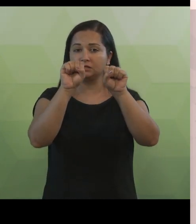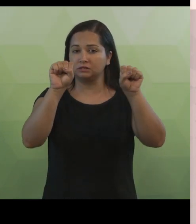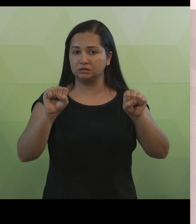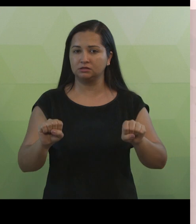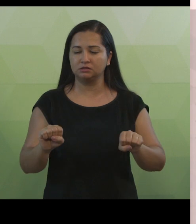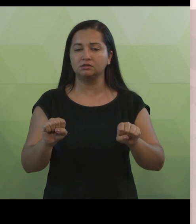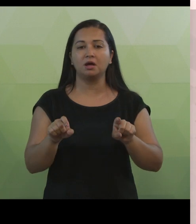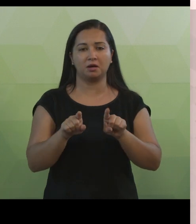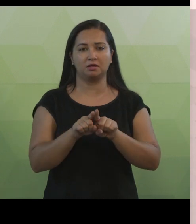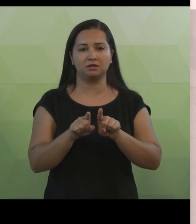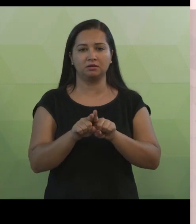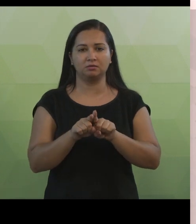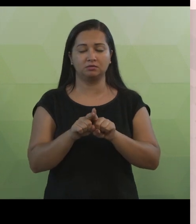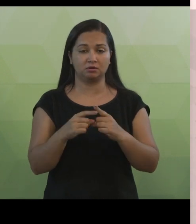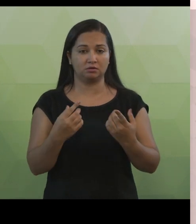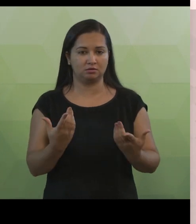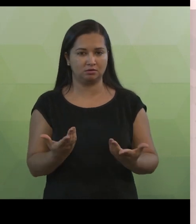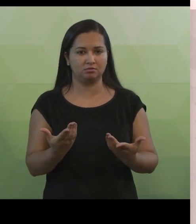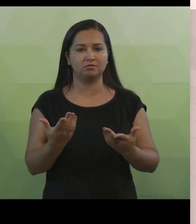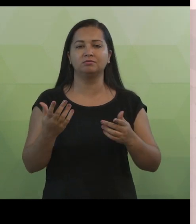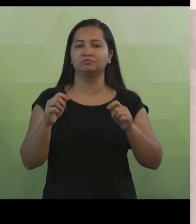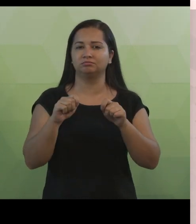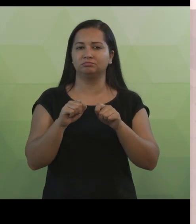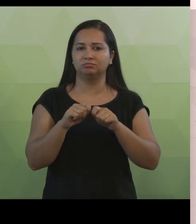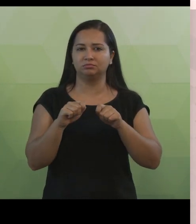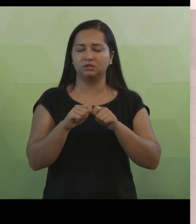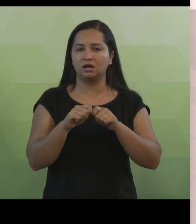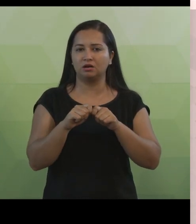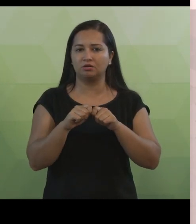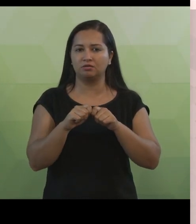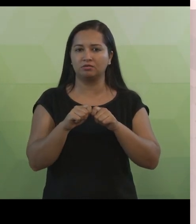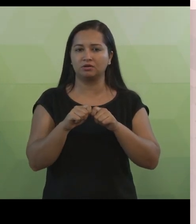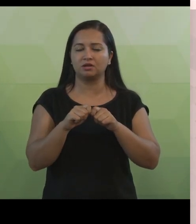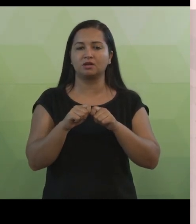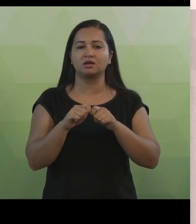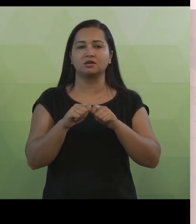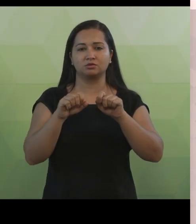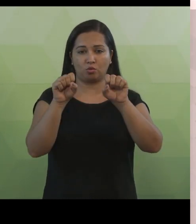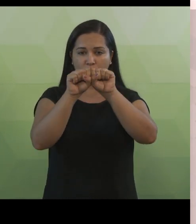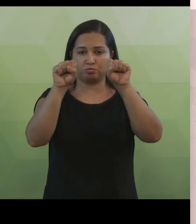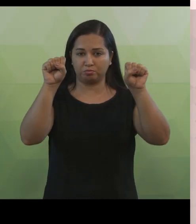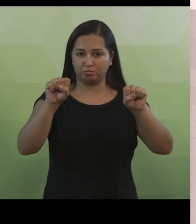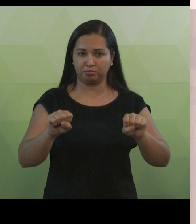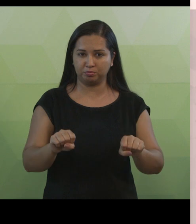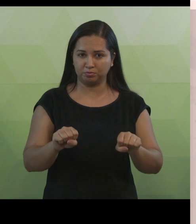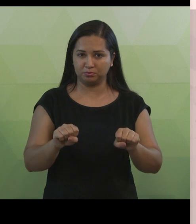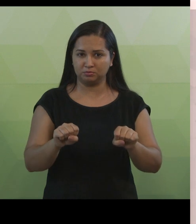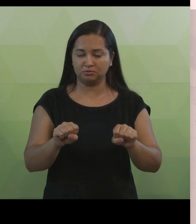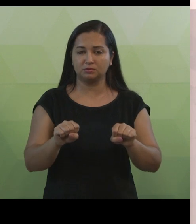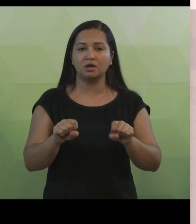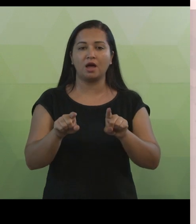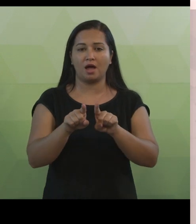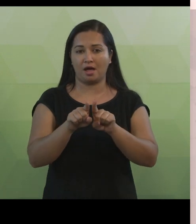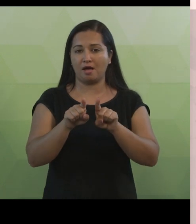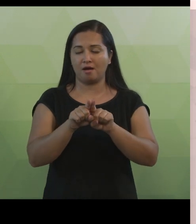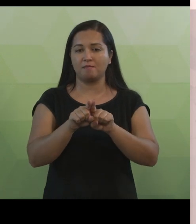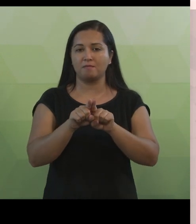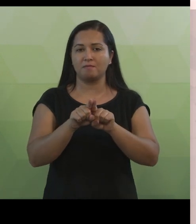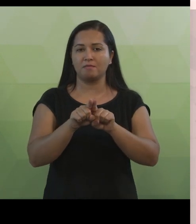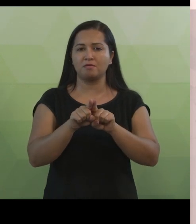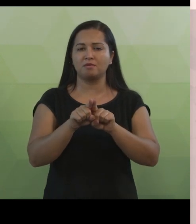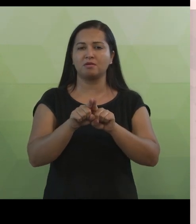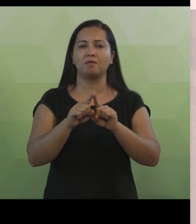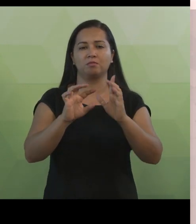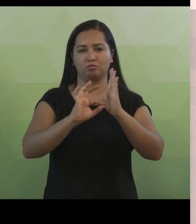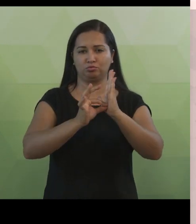tanto, foi criada uma camada intermediária entre o sistema operacional e a aplicação, denominada Máquina Virtual